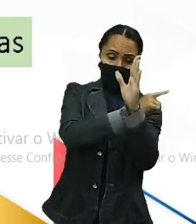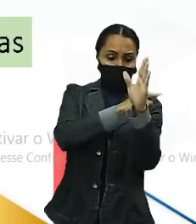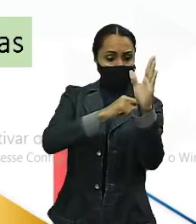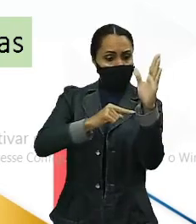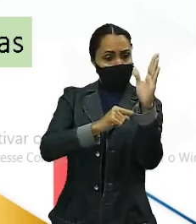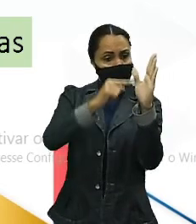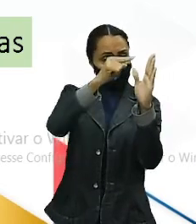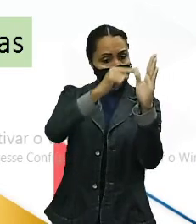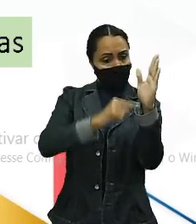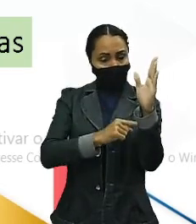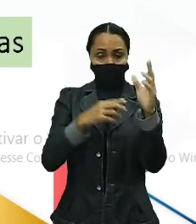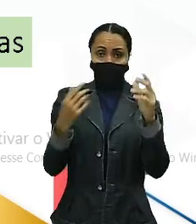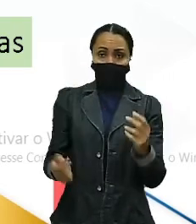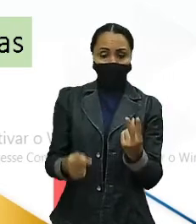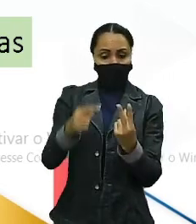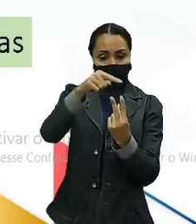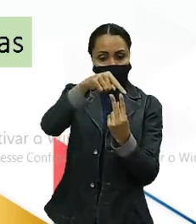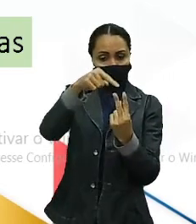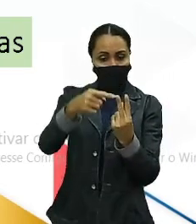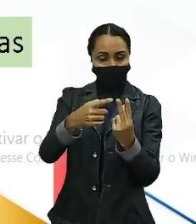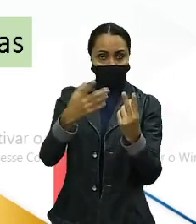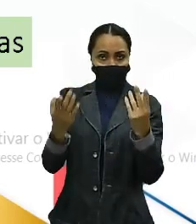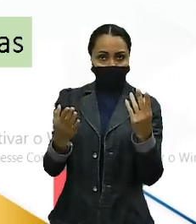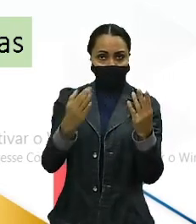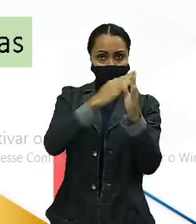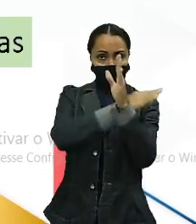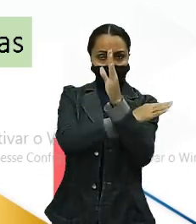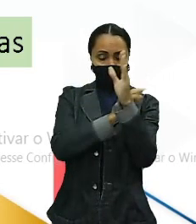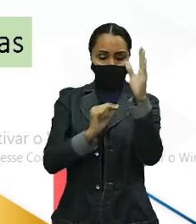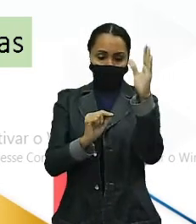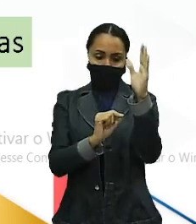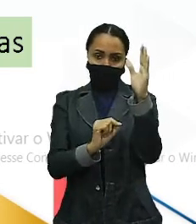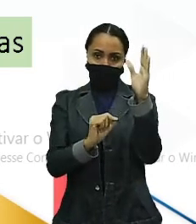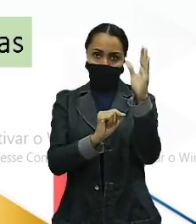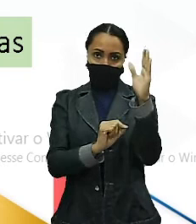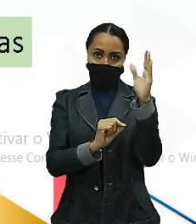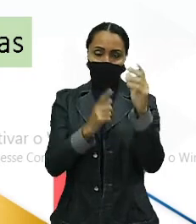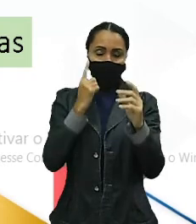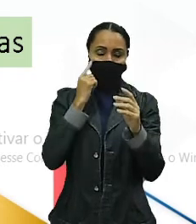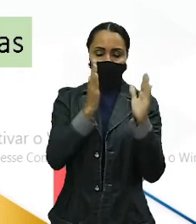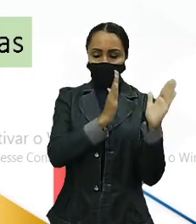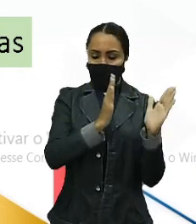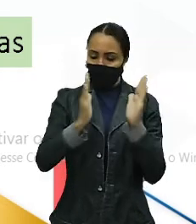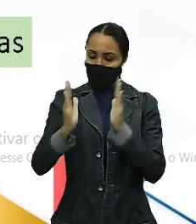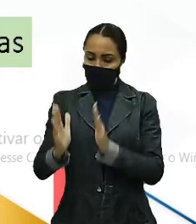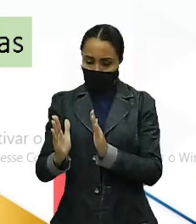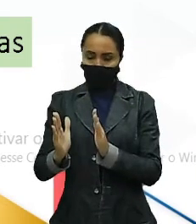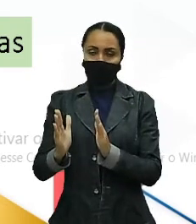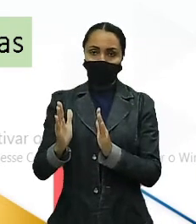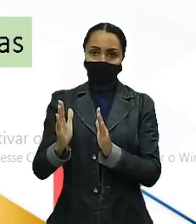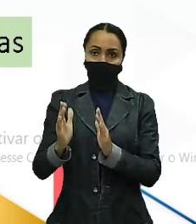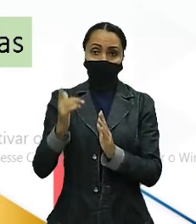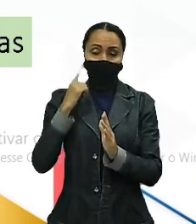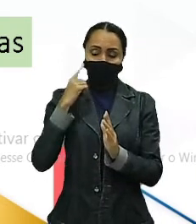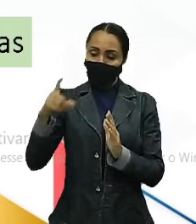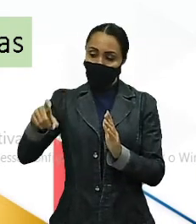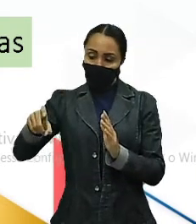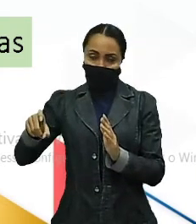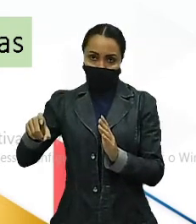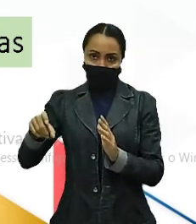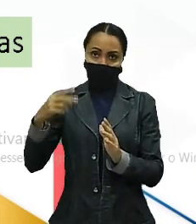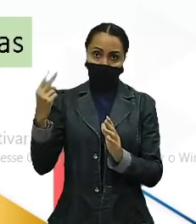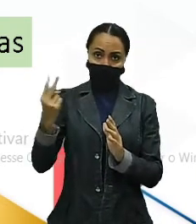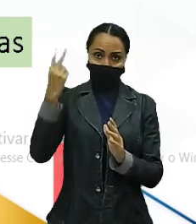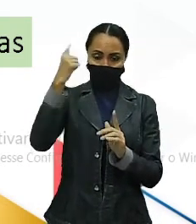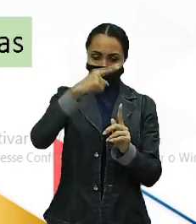encontro de duas retas que se interceptam na origem aí, do teu lado direito, na linha do x, os valores